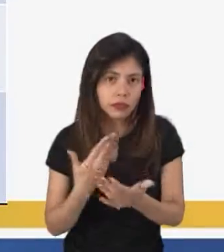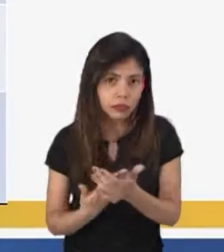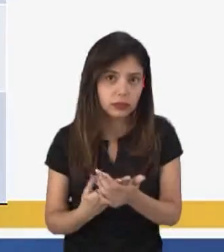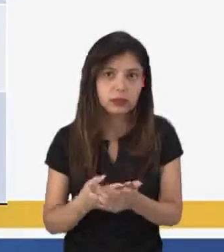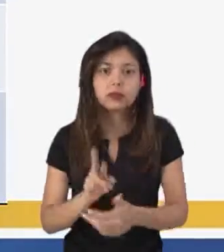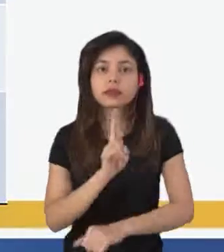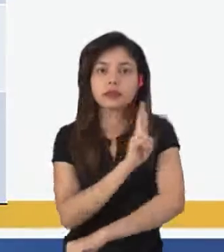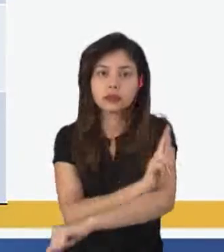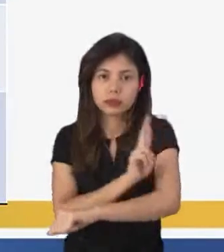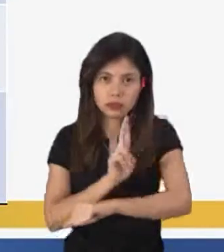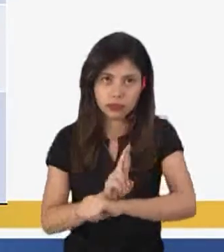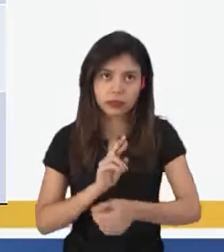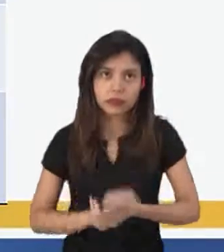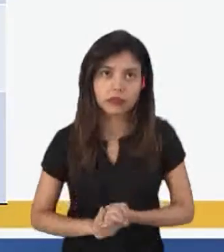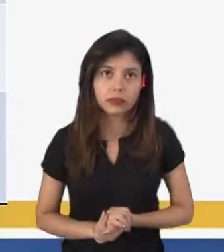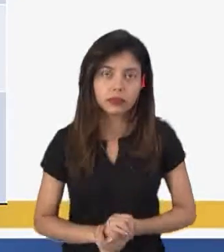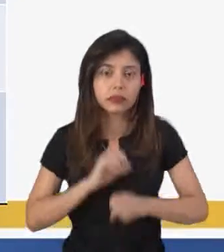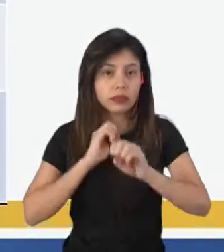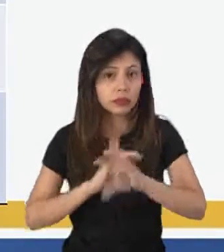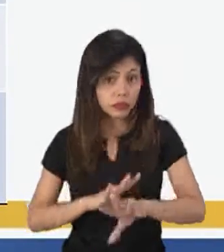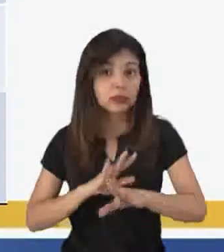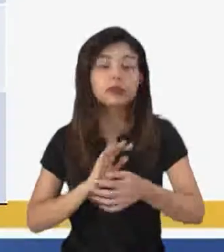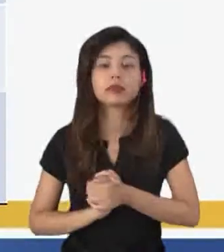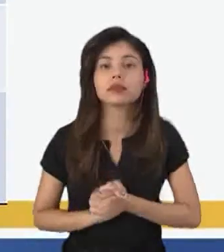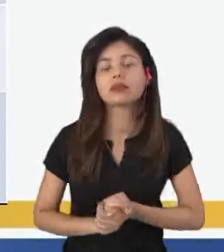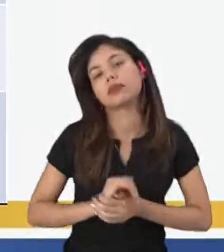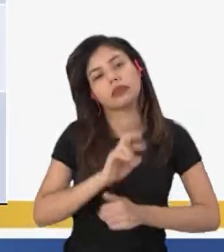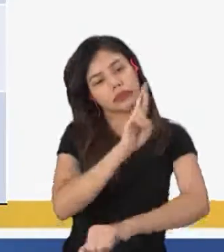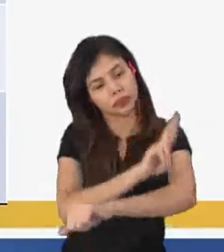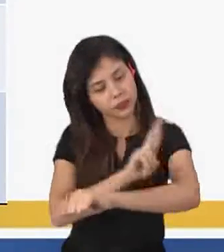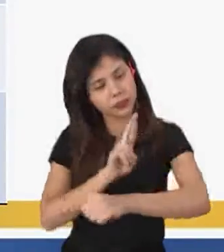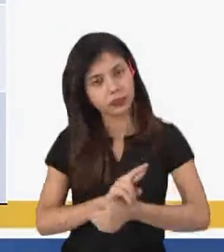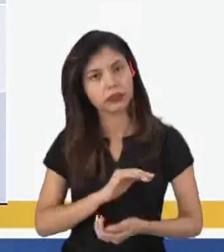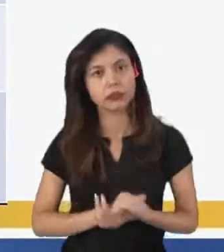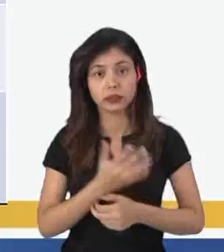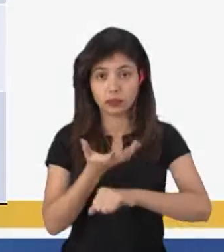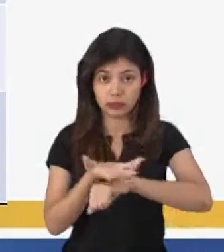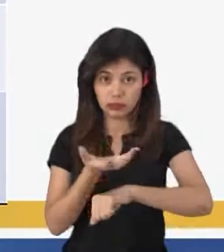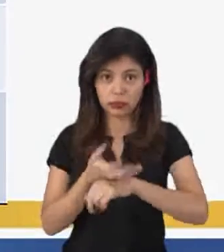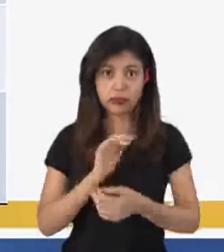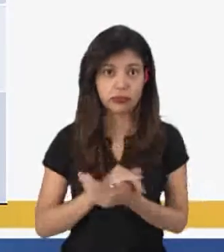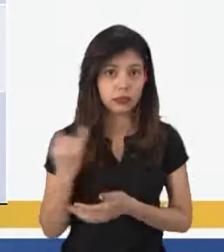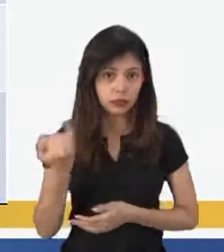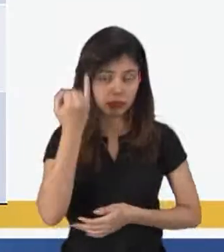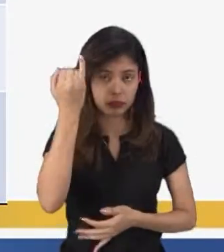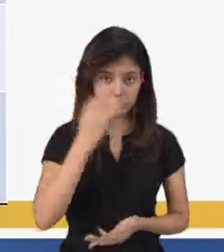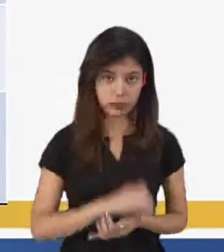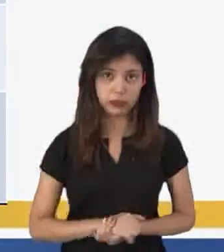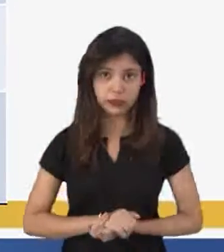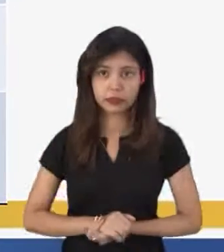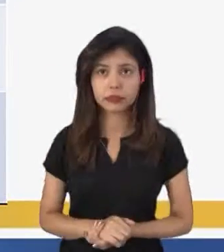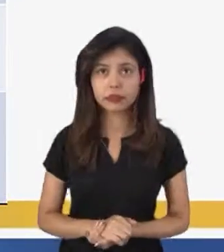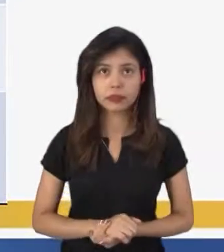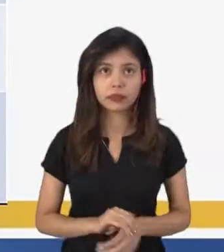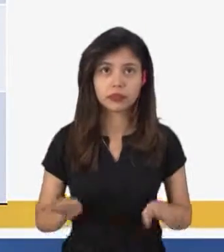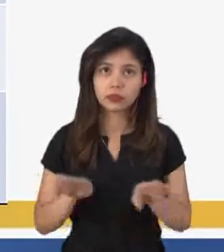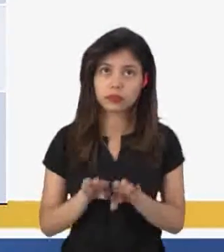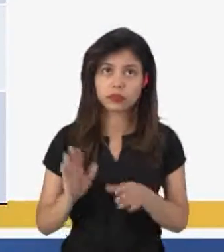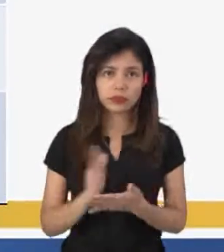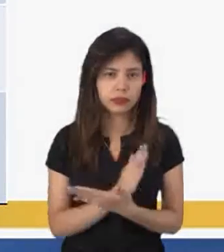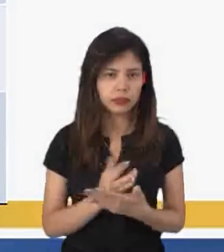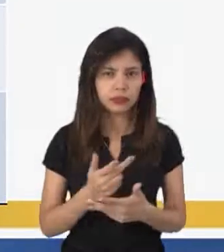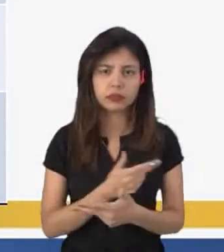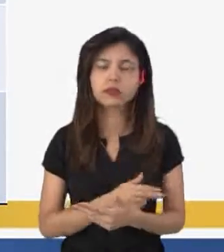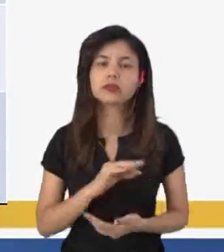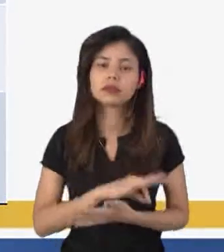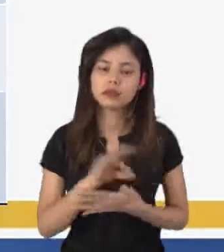das religiões, ou o ensino religioso, no caso da nossa disciplina, que é para fundamental, ela tem alguns